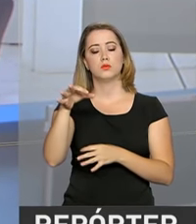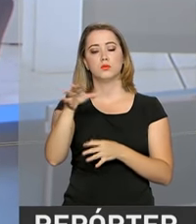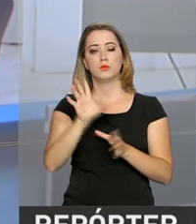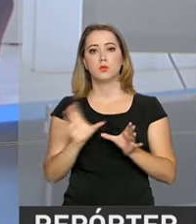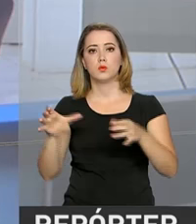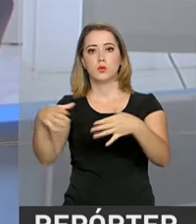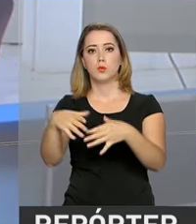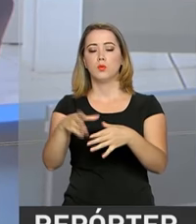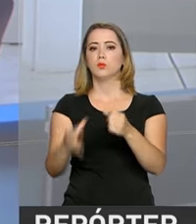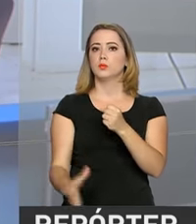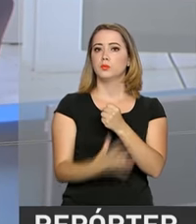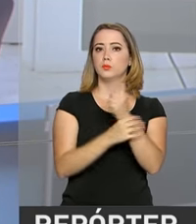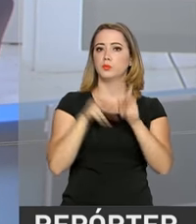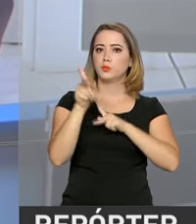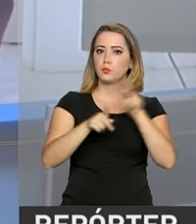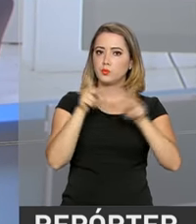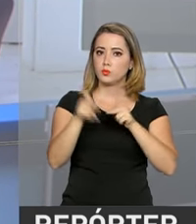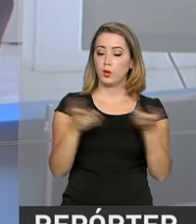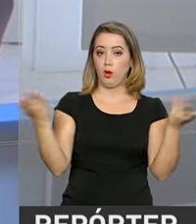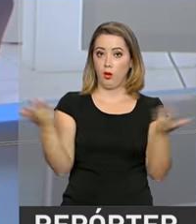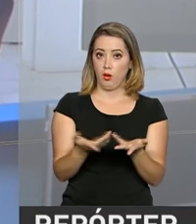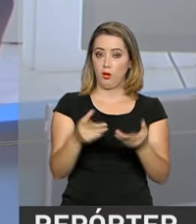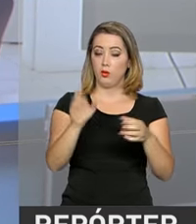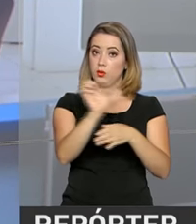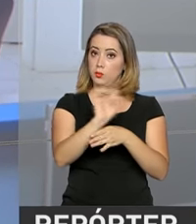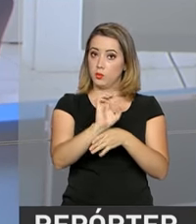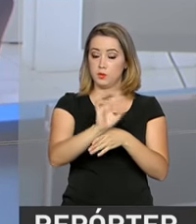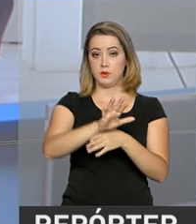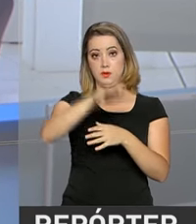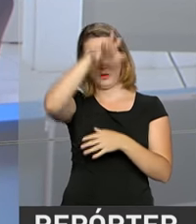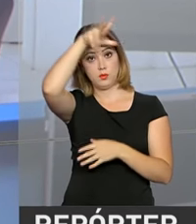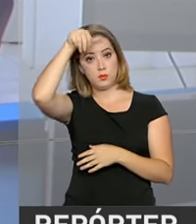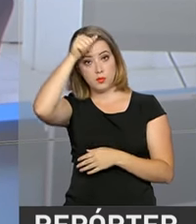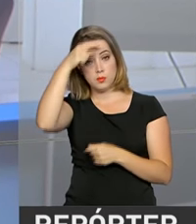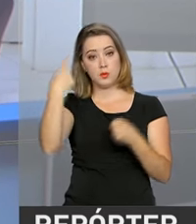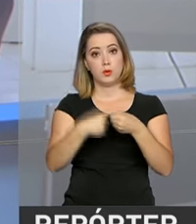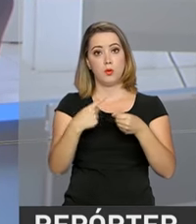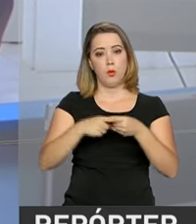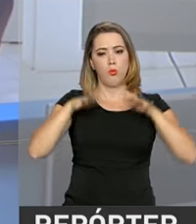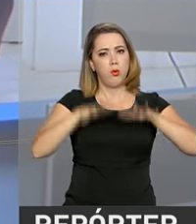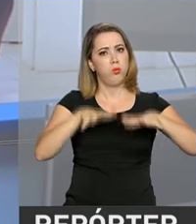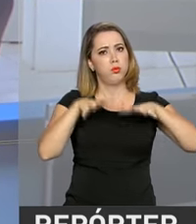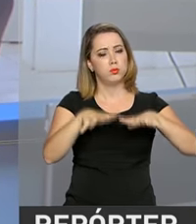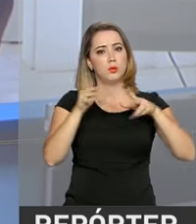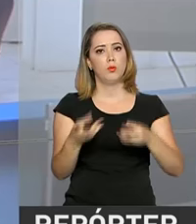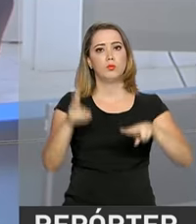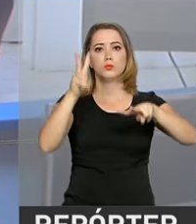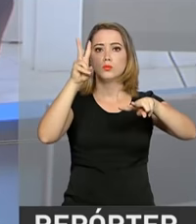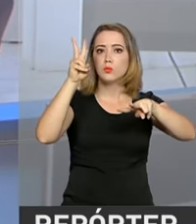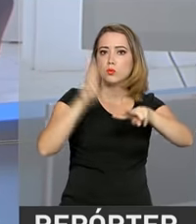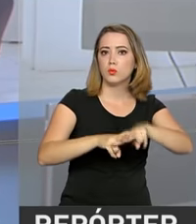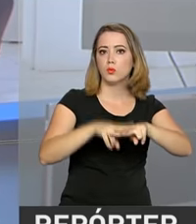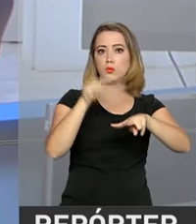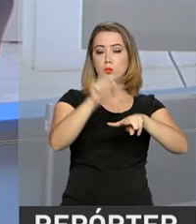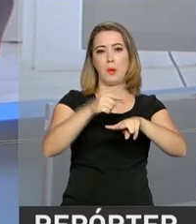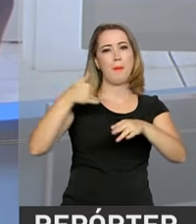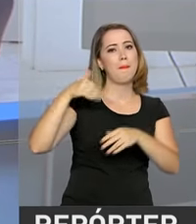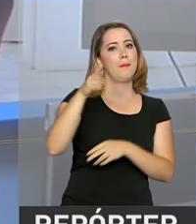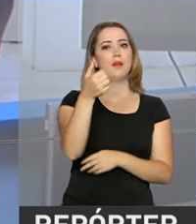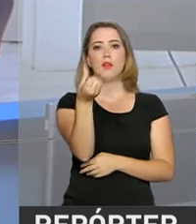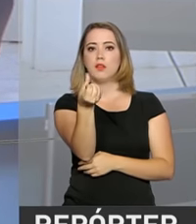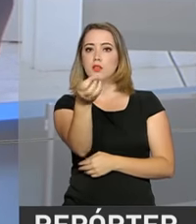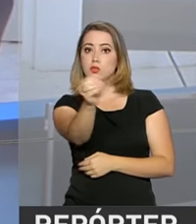à disposição do Estado do Amazonas uma rebelião no complexo penitenciário Aniz Jobim lá em Manaus deixou mais de 60